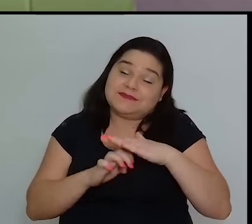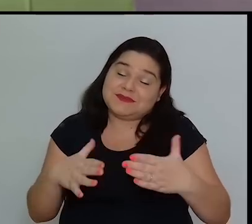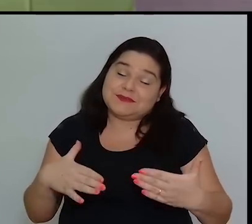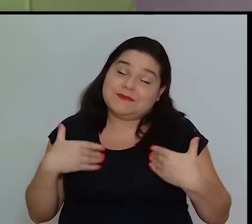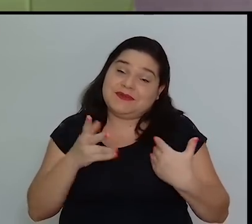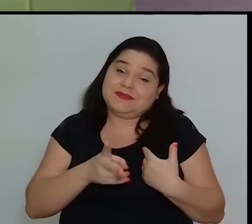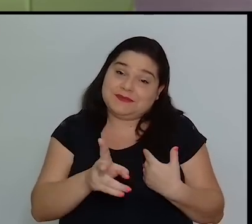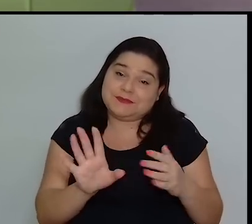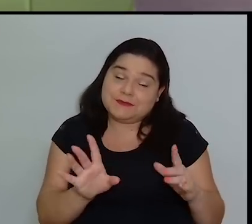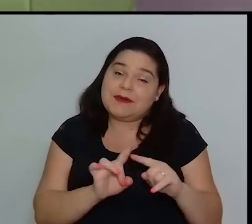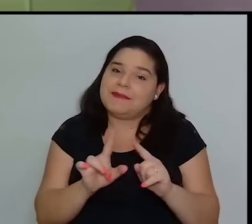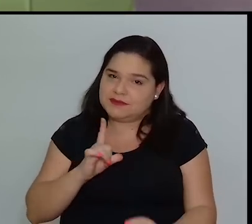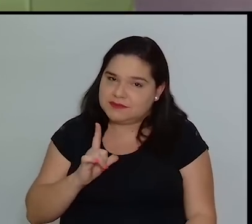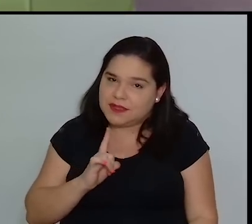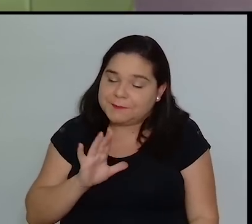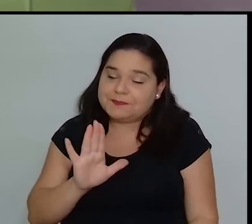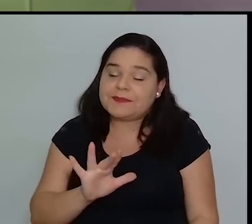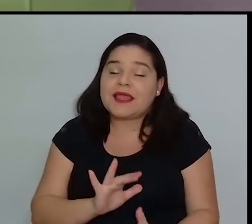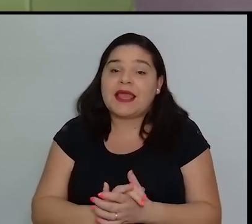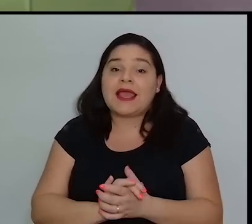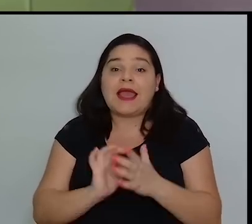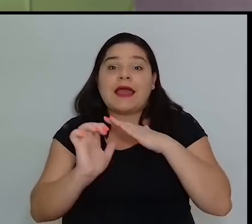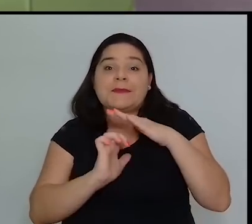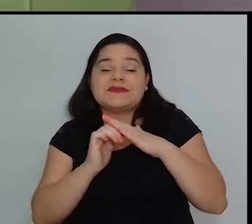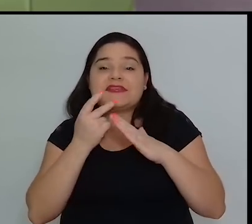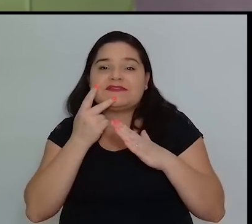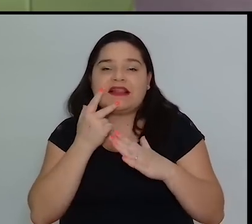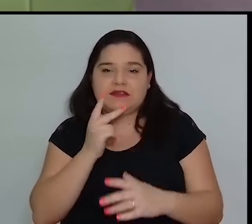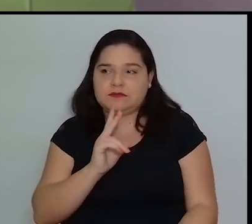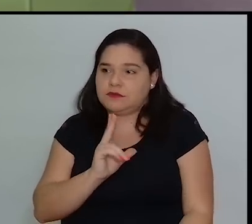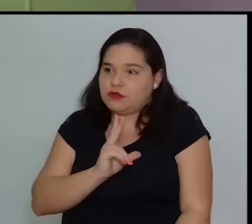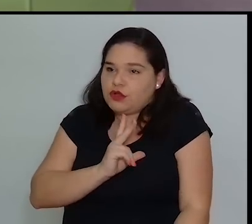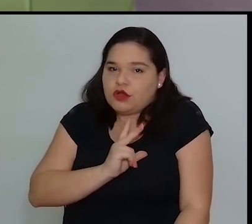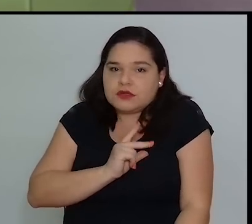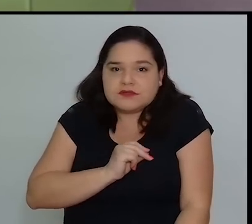mas existe é quando elas falam nossa